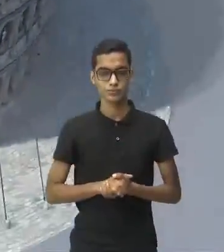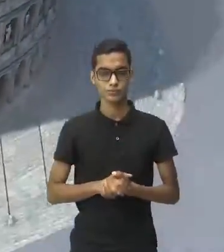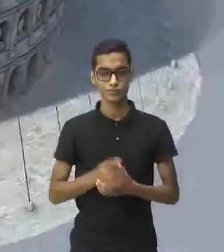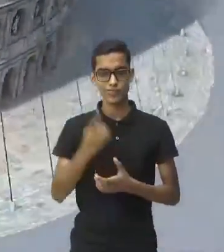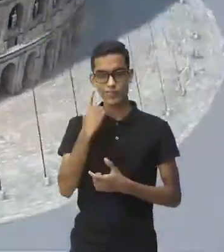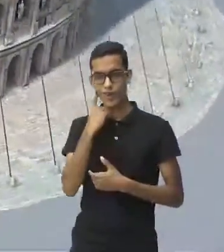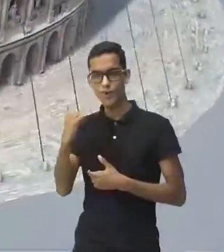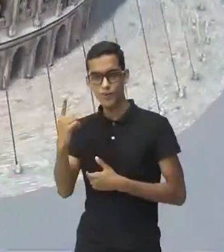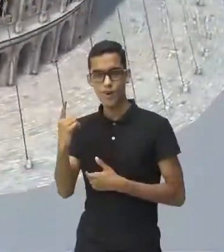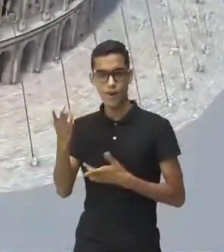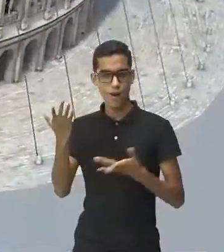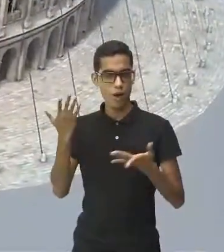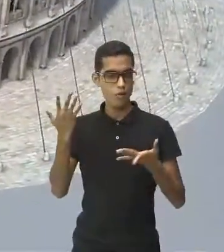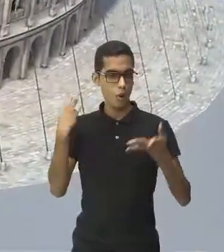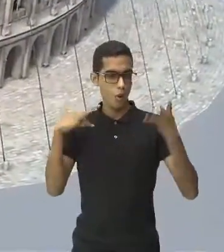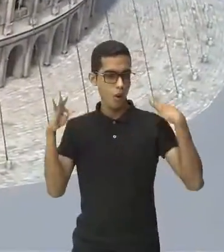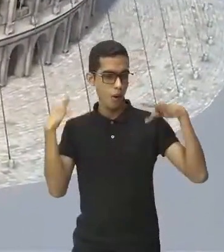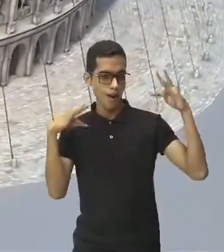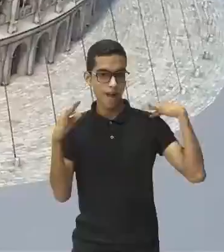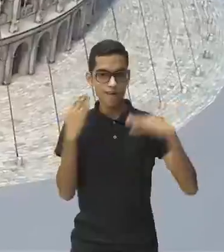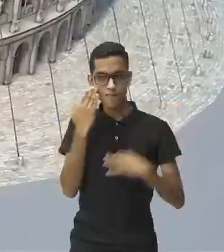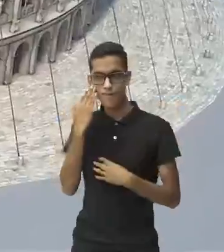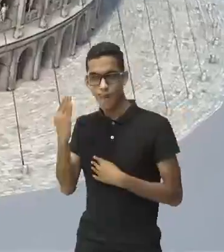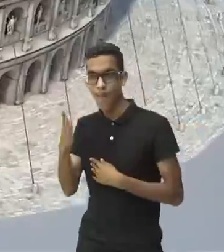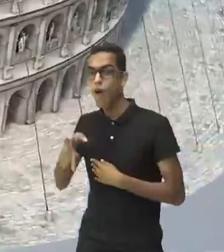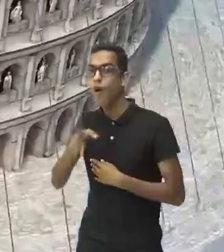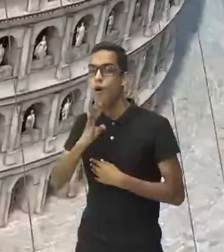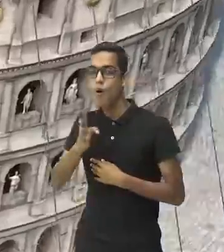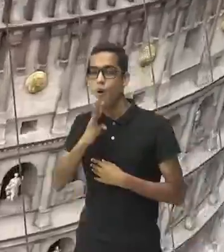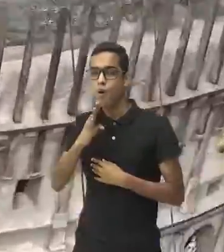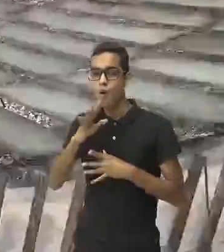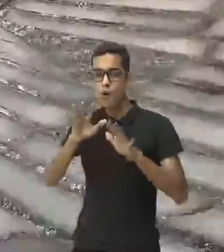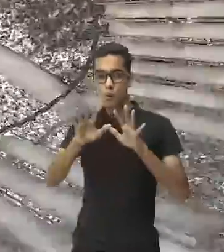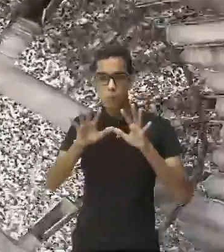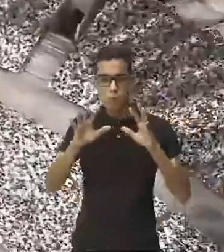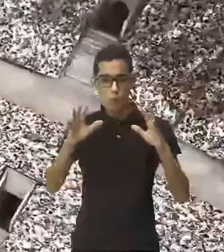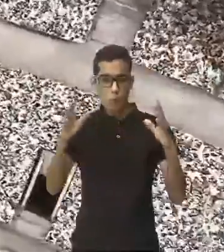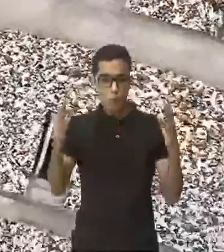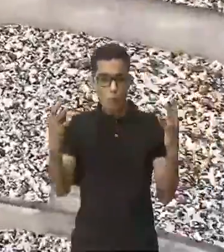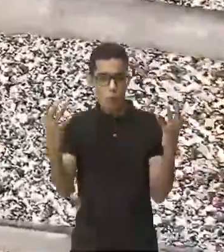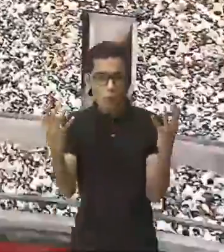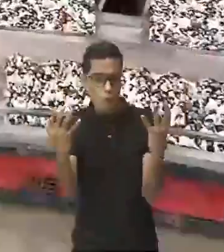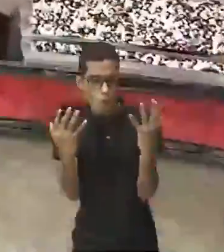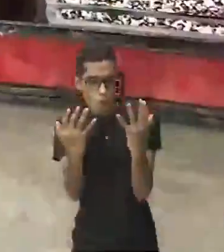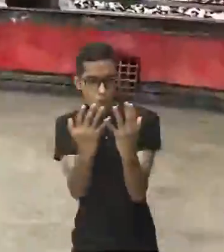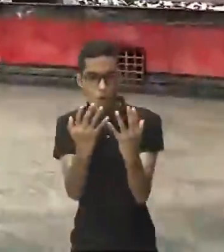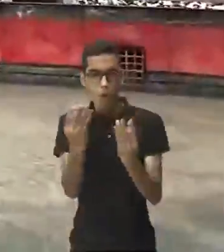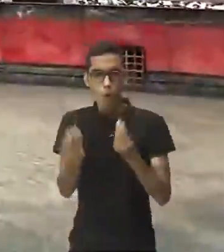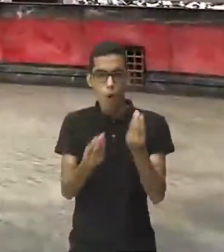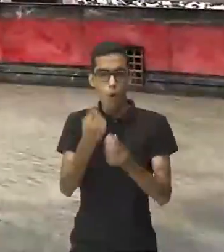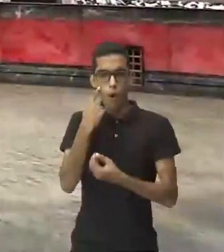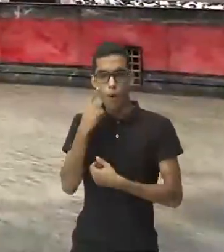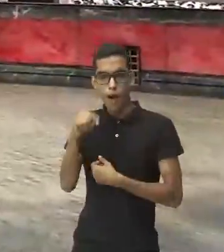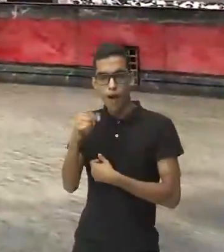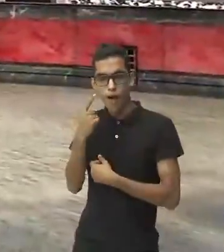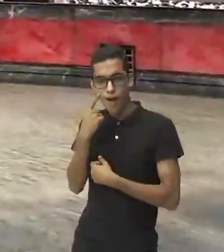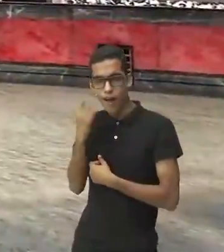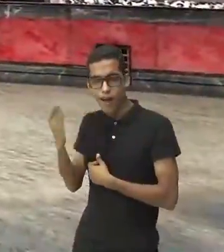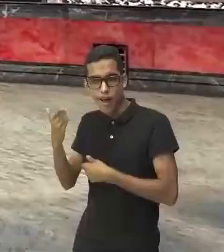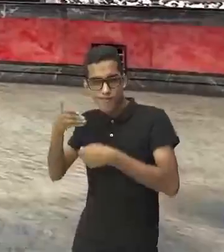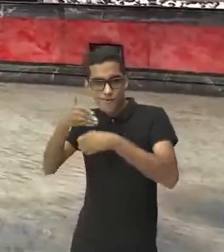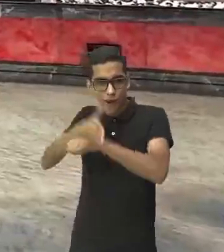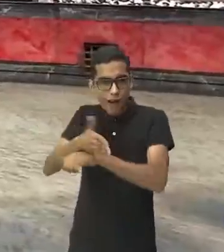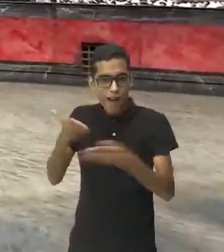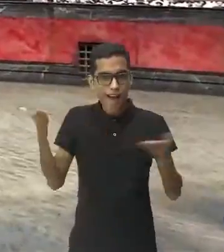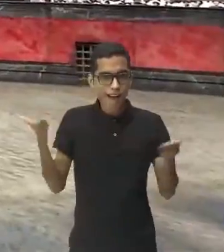pelo Império, vamos conhecer um pouquinho sobre a arena do Coliseu. Olha só como a arena... Estamos adentrando dentro do